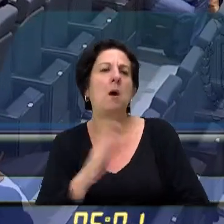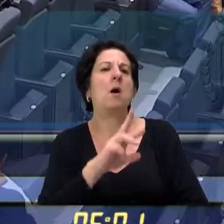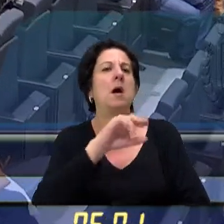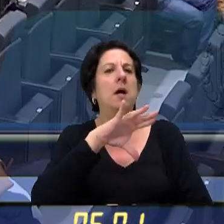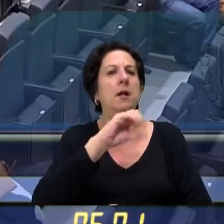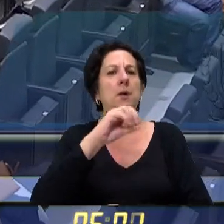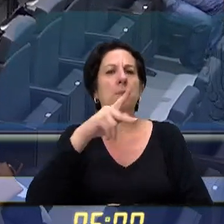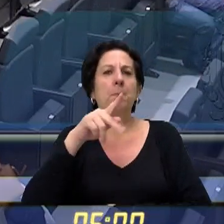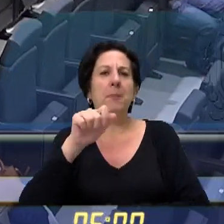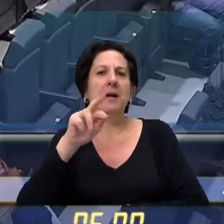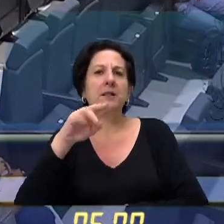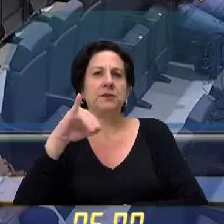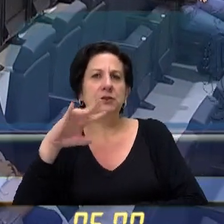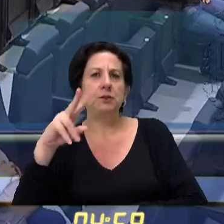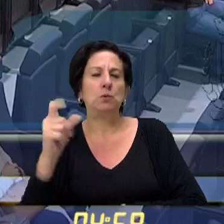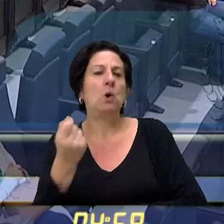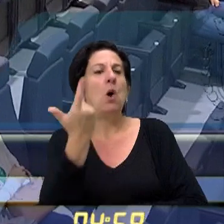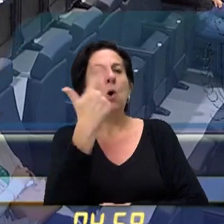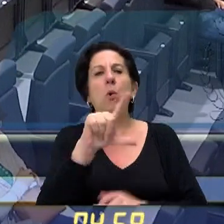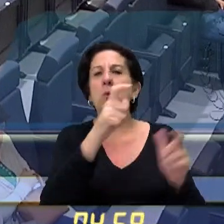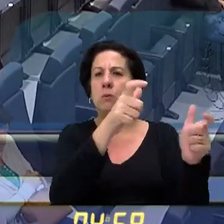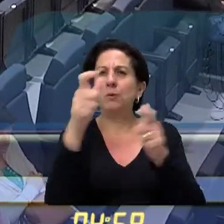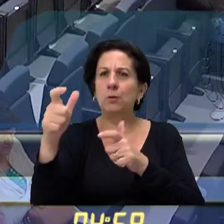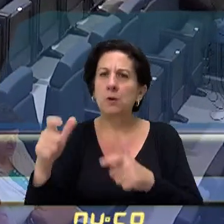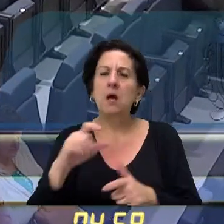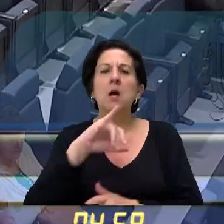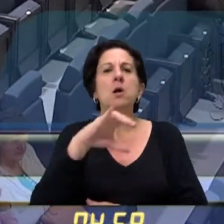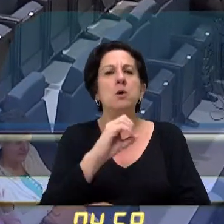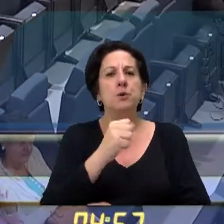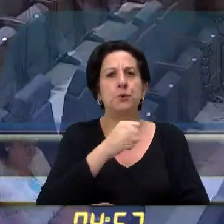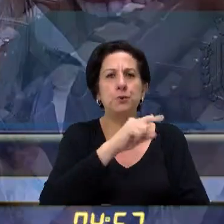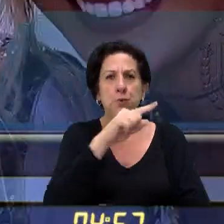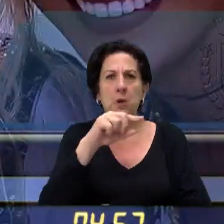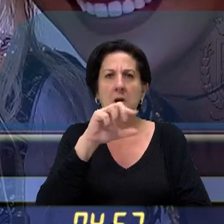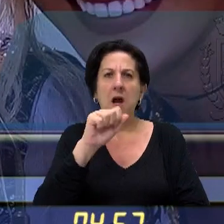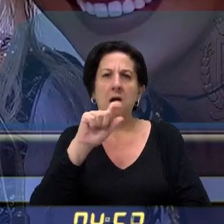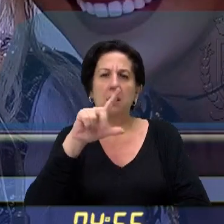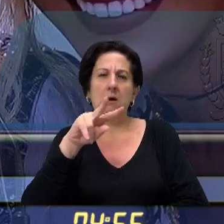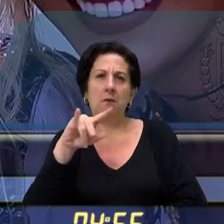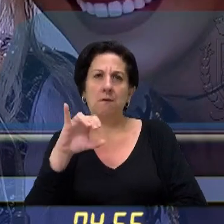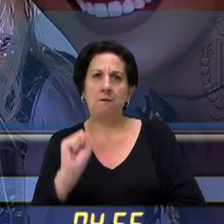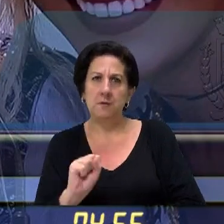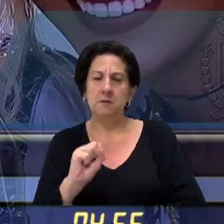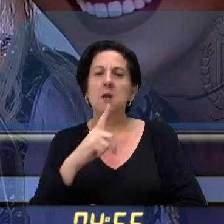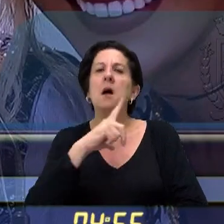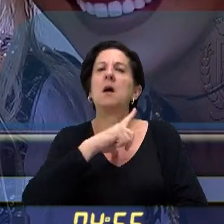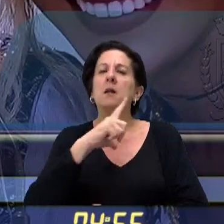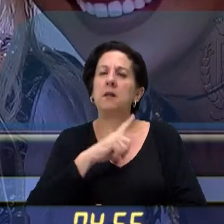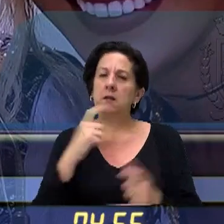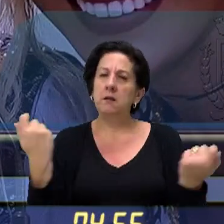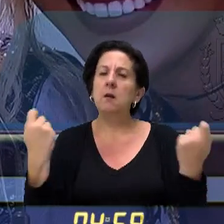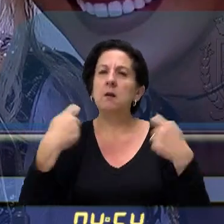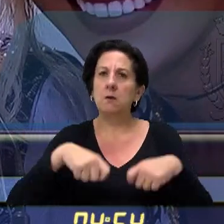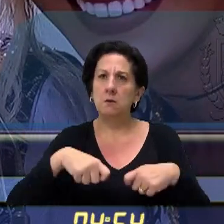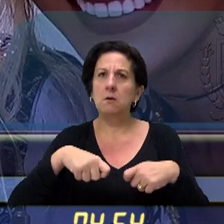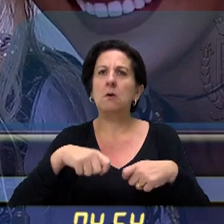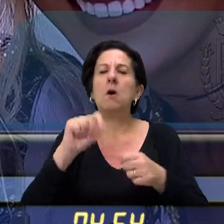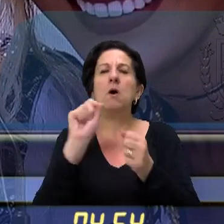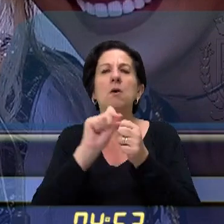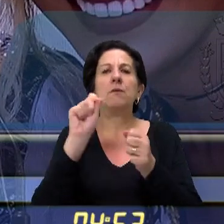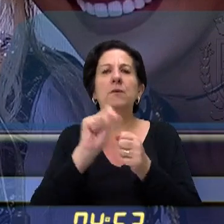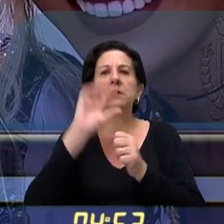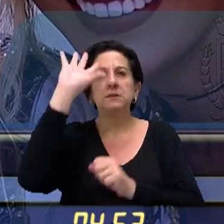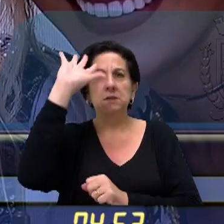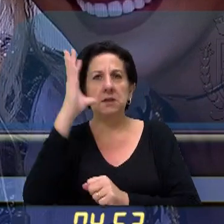Pardinho e outros locais, a própria linha João Alves, de nós termos a condição de fazer